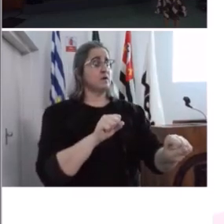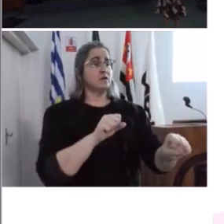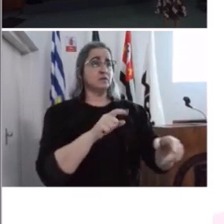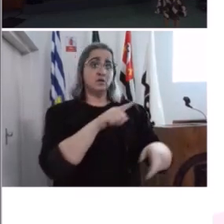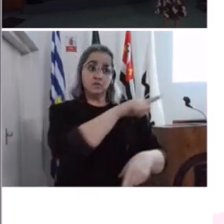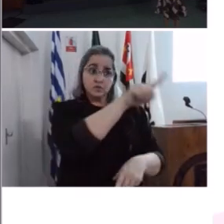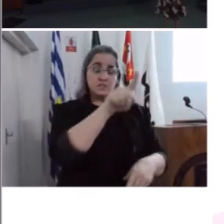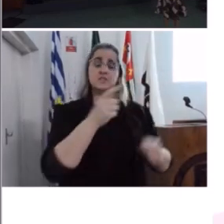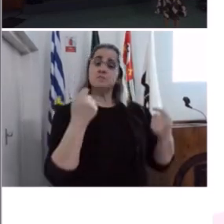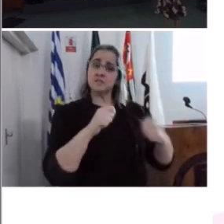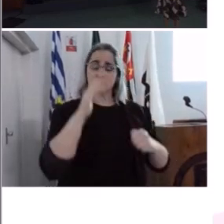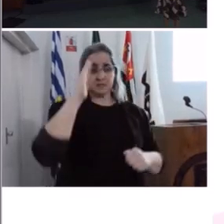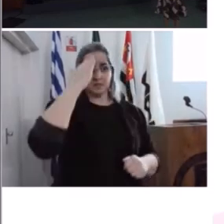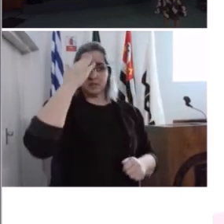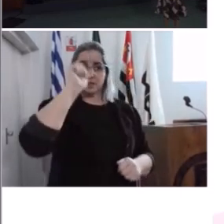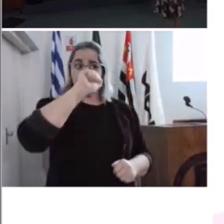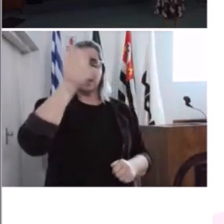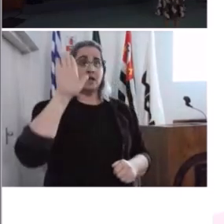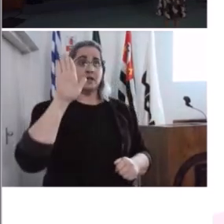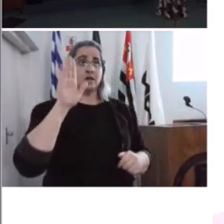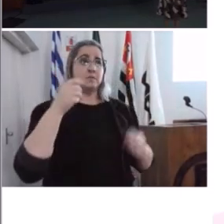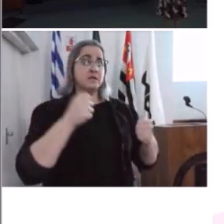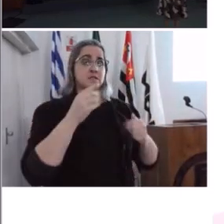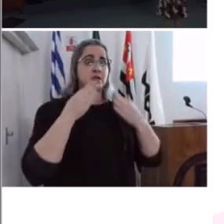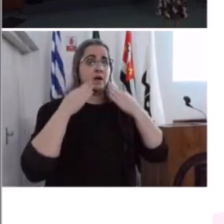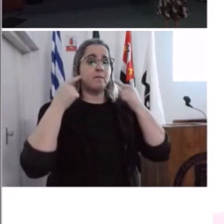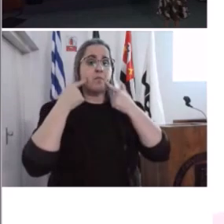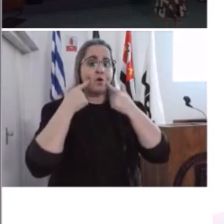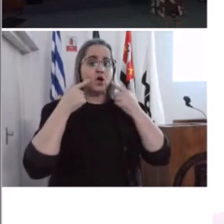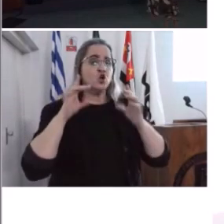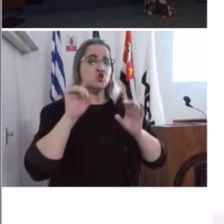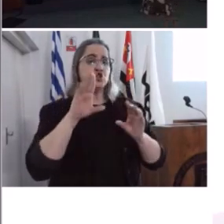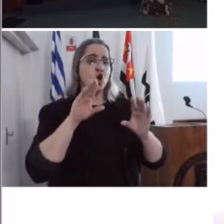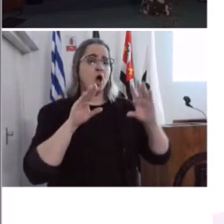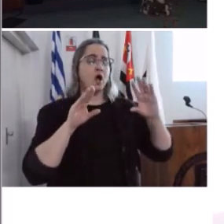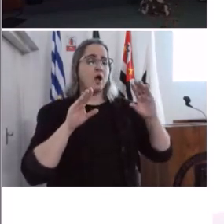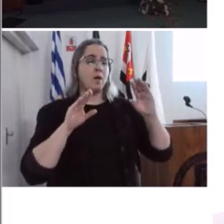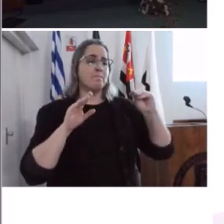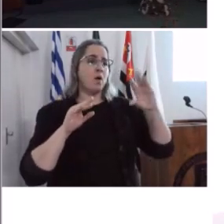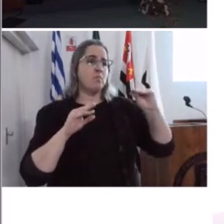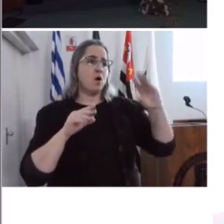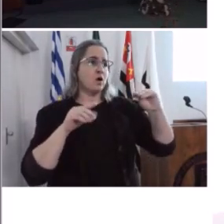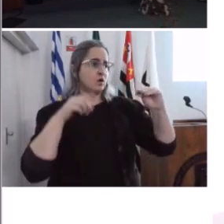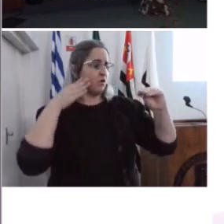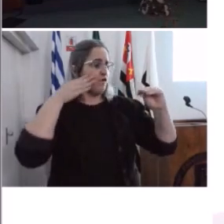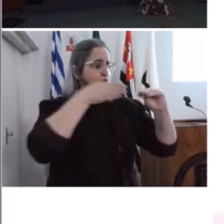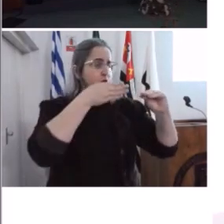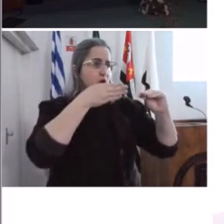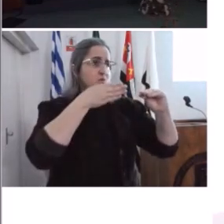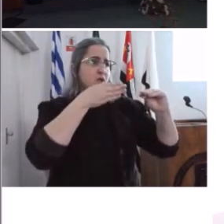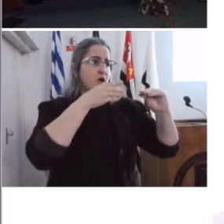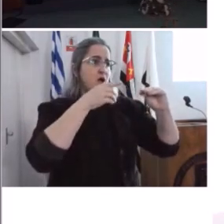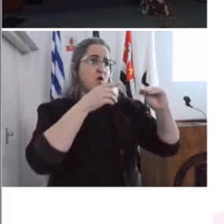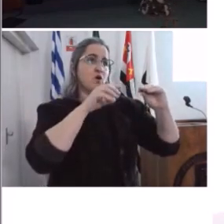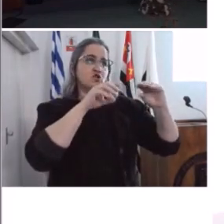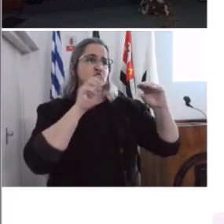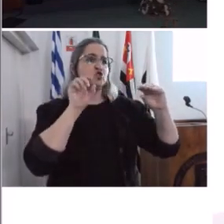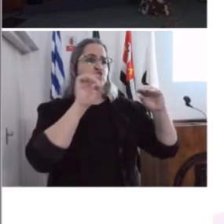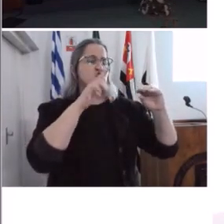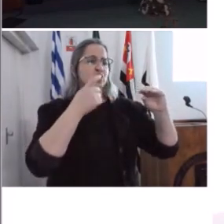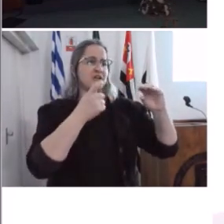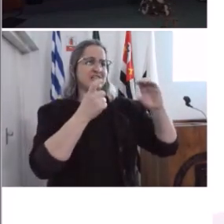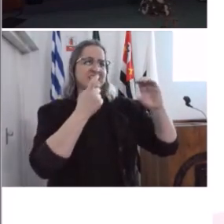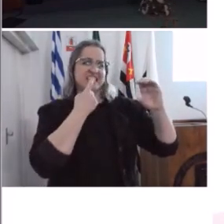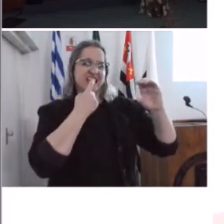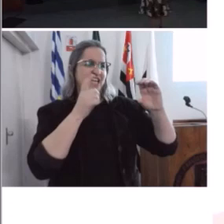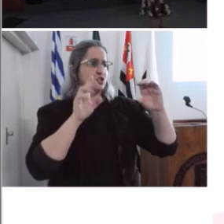pescoço. Então, não sai do foco da boca. Não é só boca, não é só dente, não. Tem a sua importância, mas não é só isso,